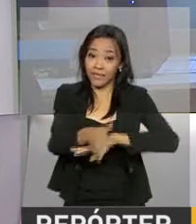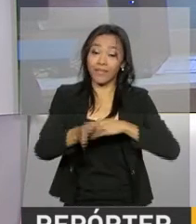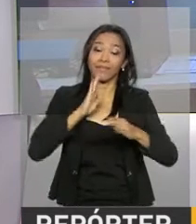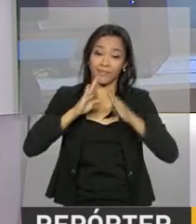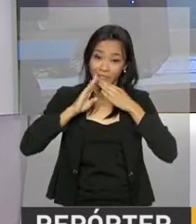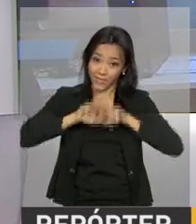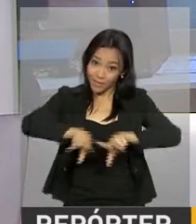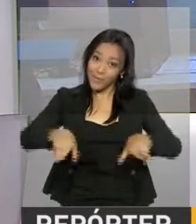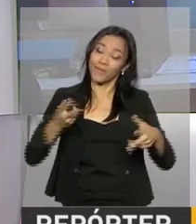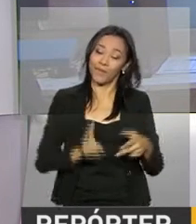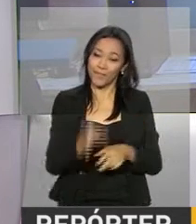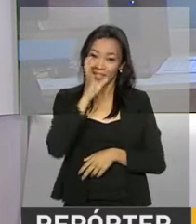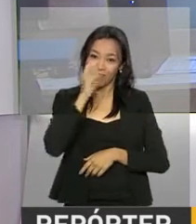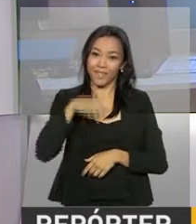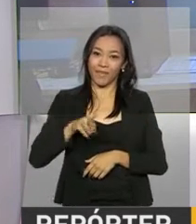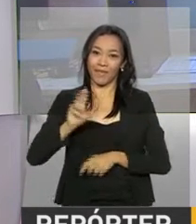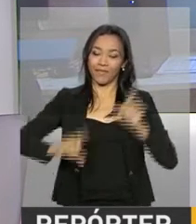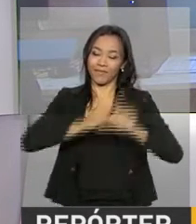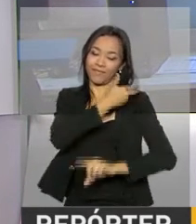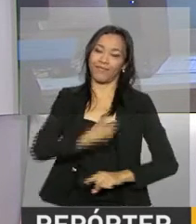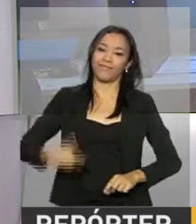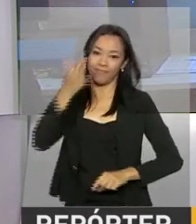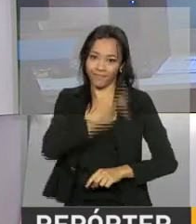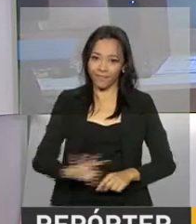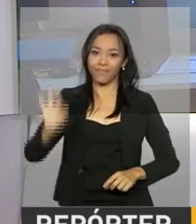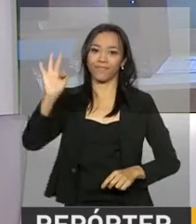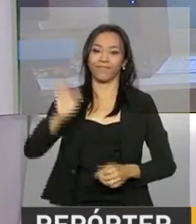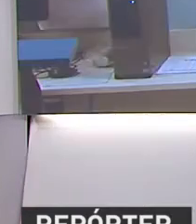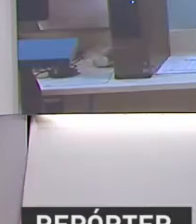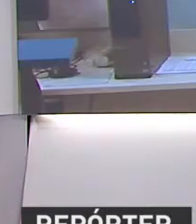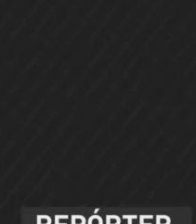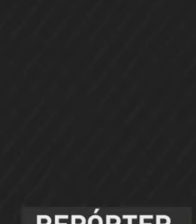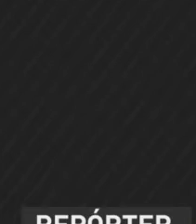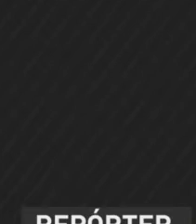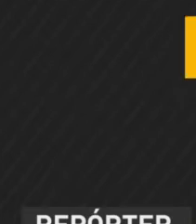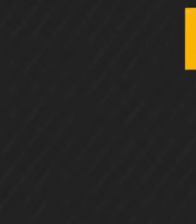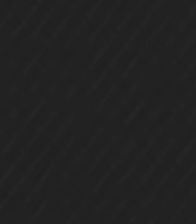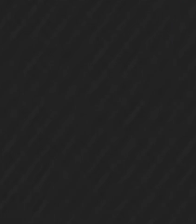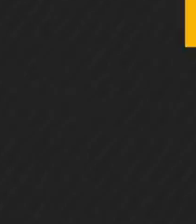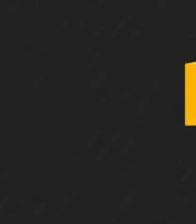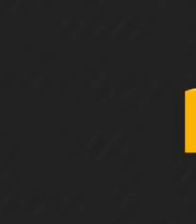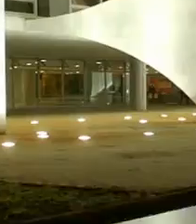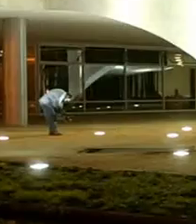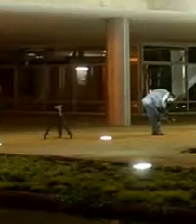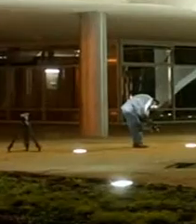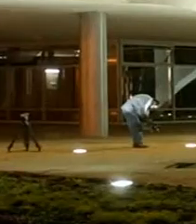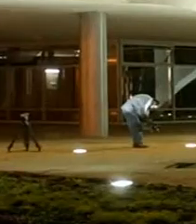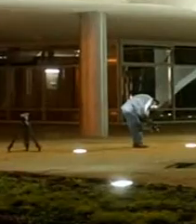redes sociais. Continue com a gente na NBR, a TV do Governo Federal. We'll be right back.